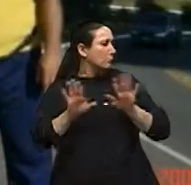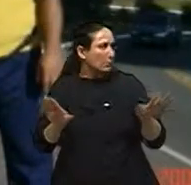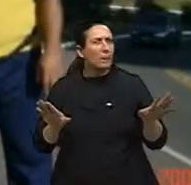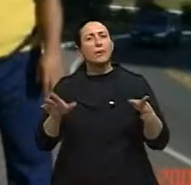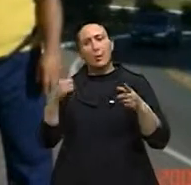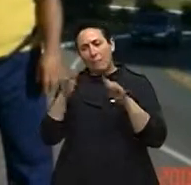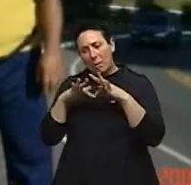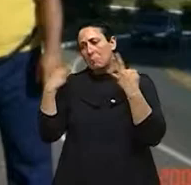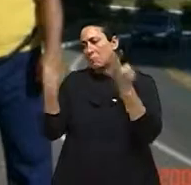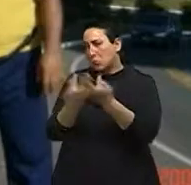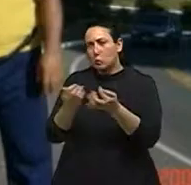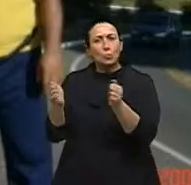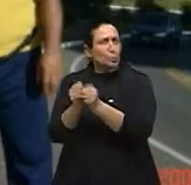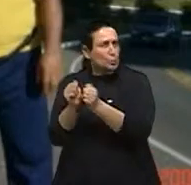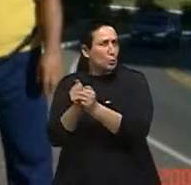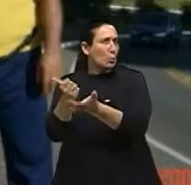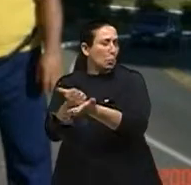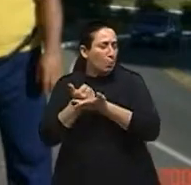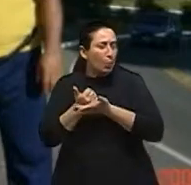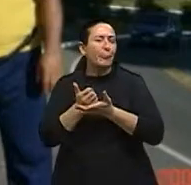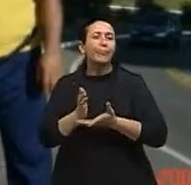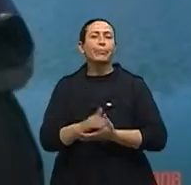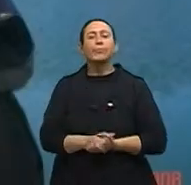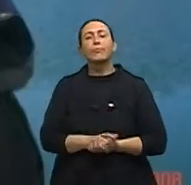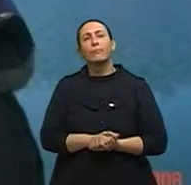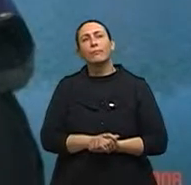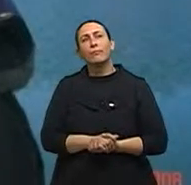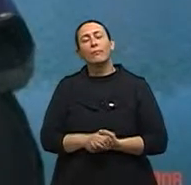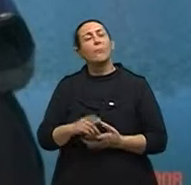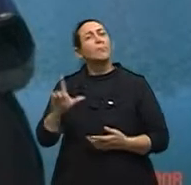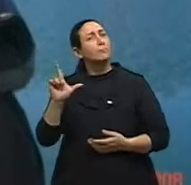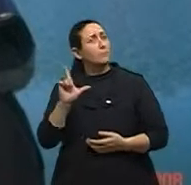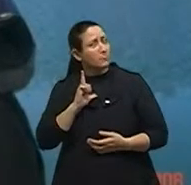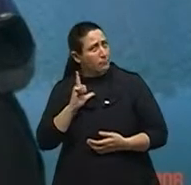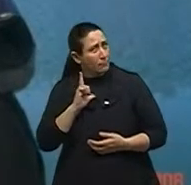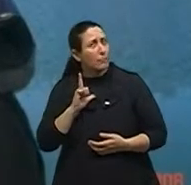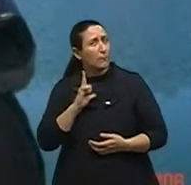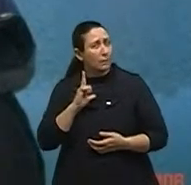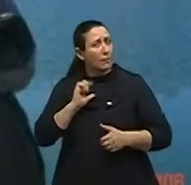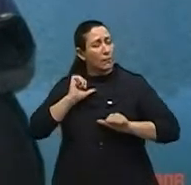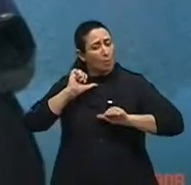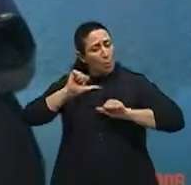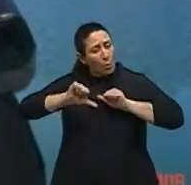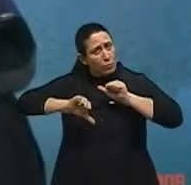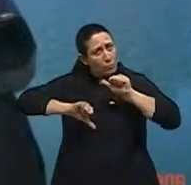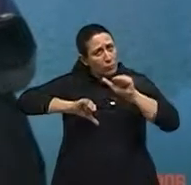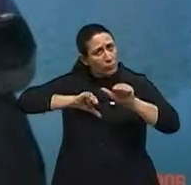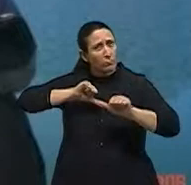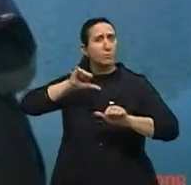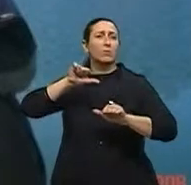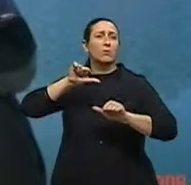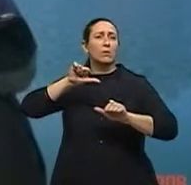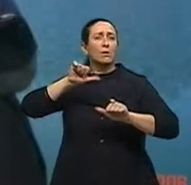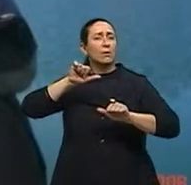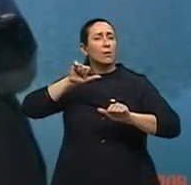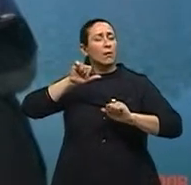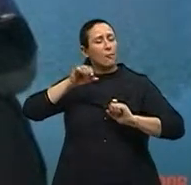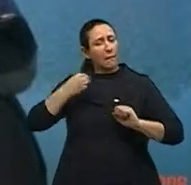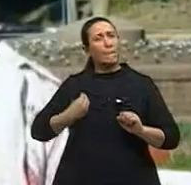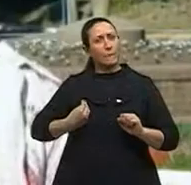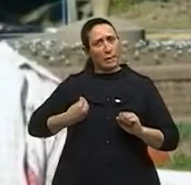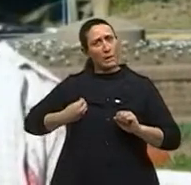sempre junto tem sim uma modificação na vida